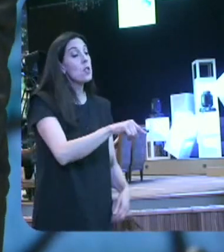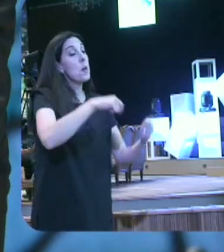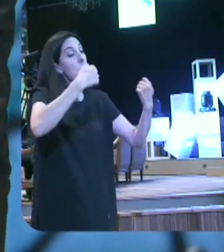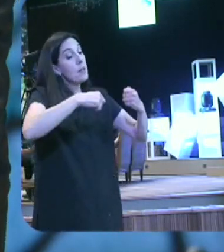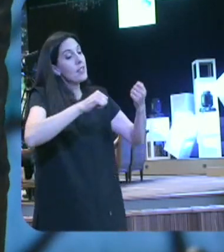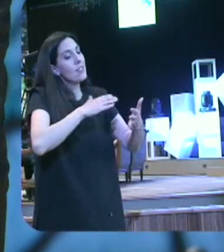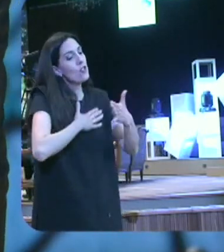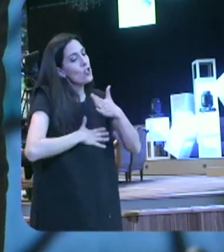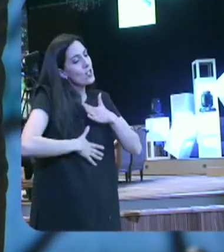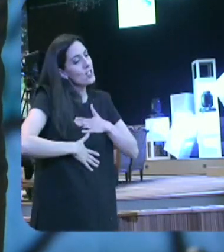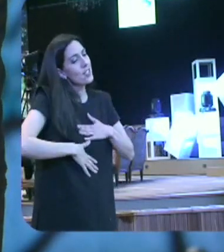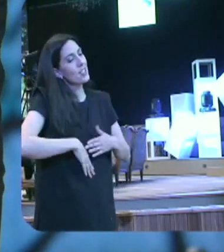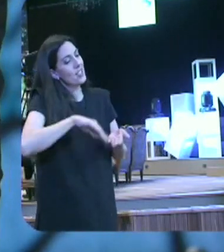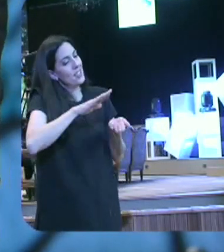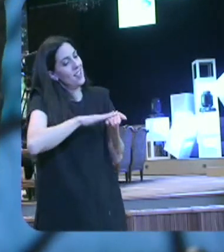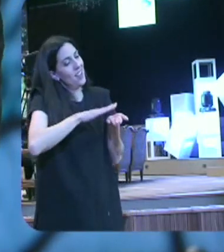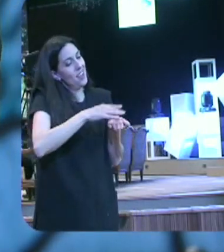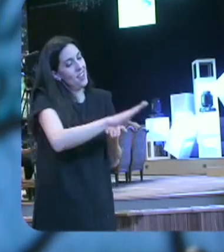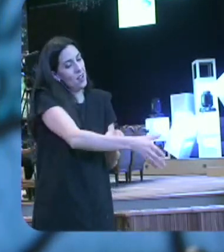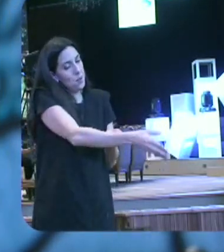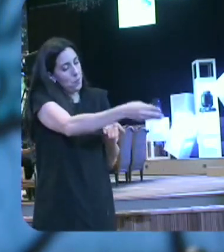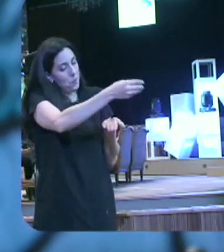Descansa na minha mão.